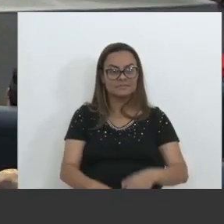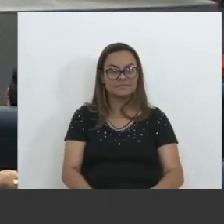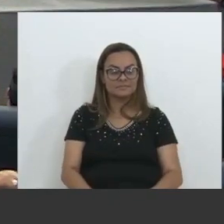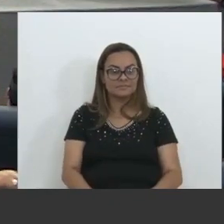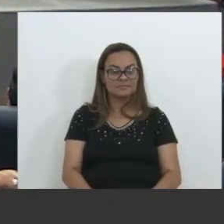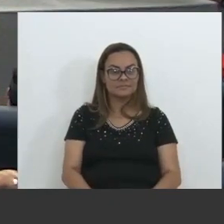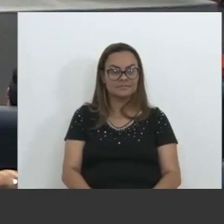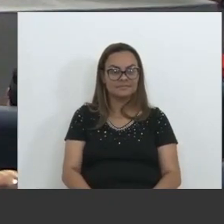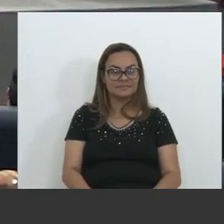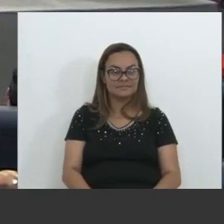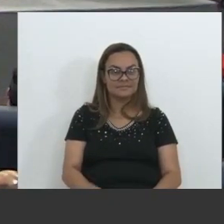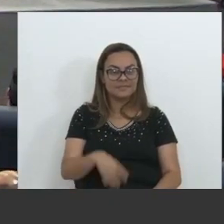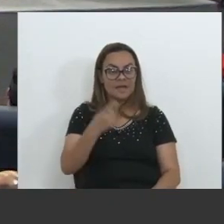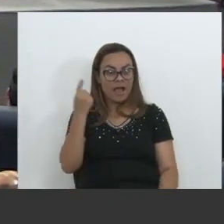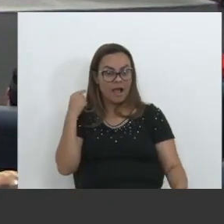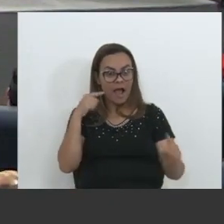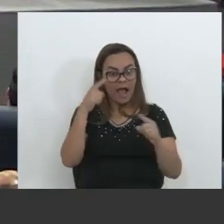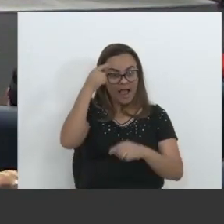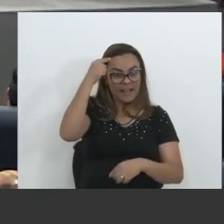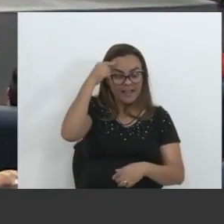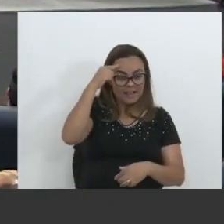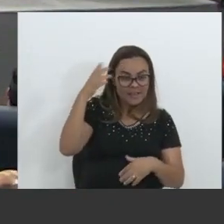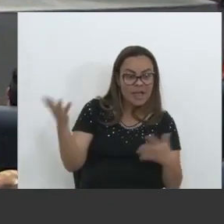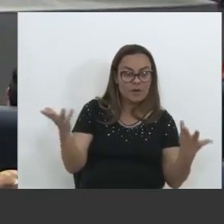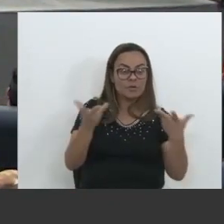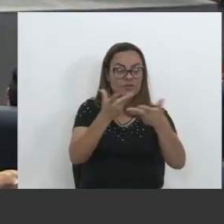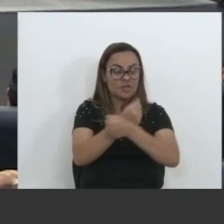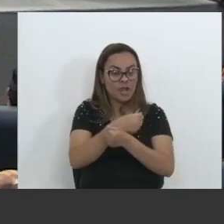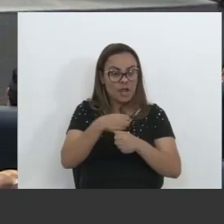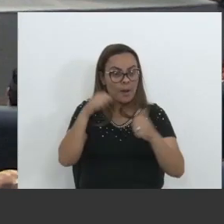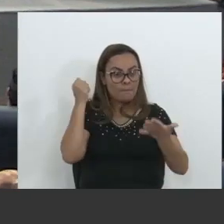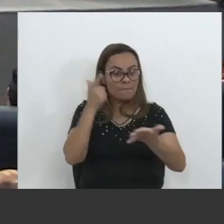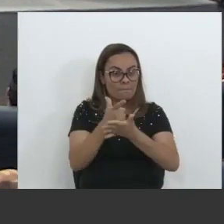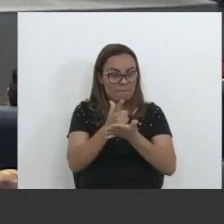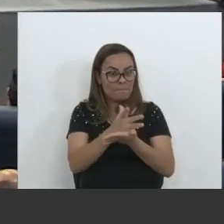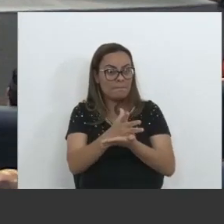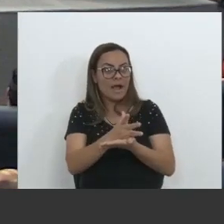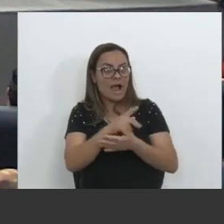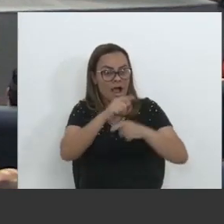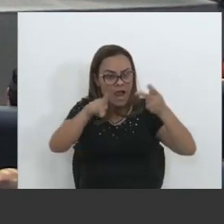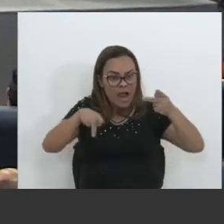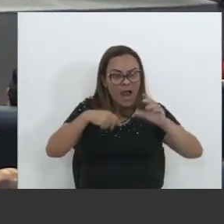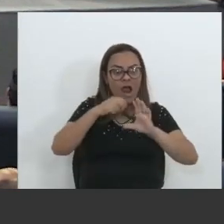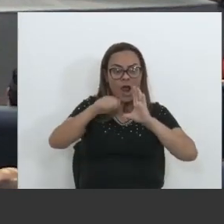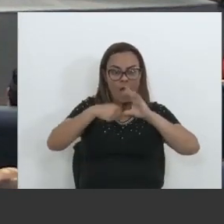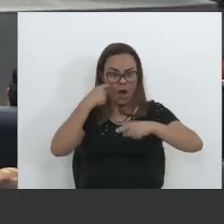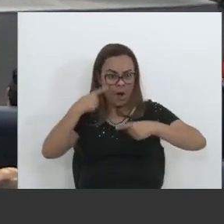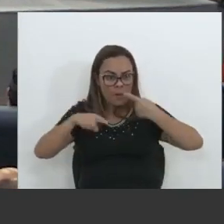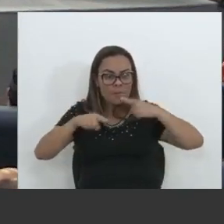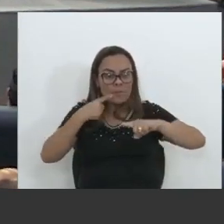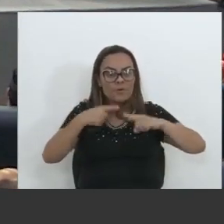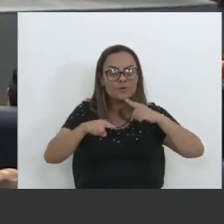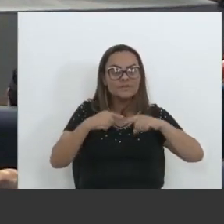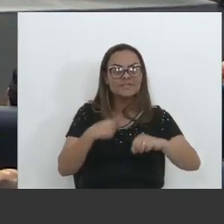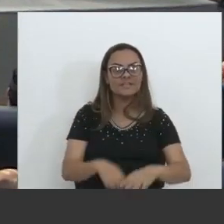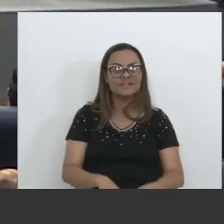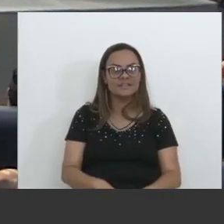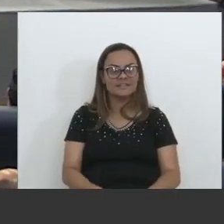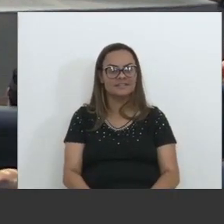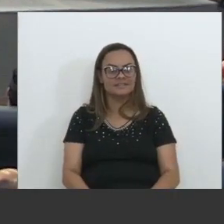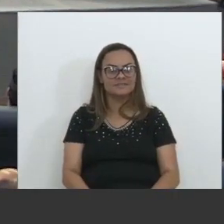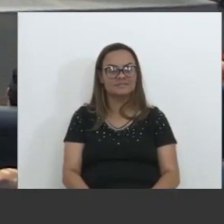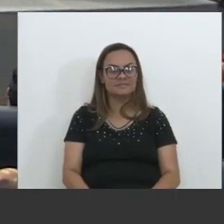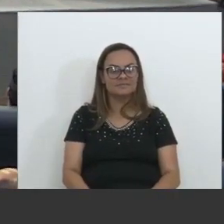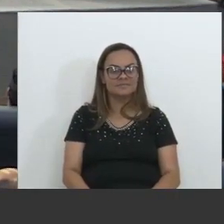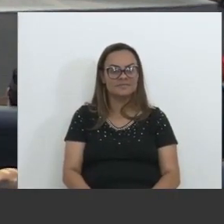fixo é genial a gente pagar para fazer um disco Bora cambada a gente vai gravar um disco vai primeira cópia do Senhor